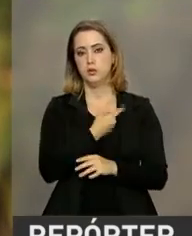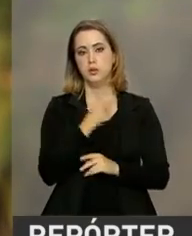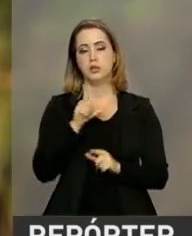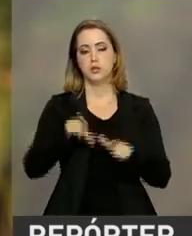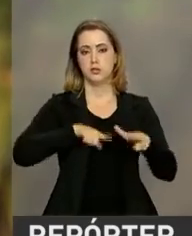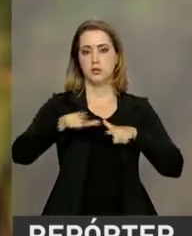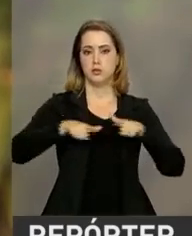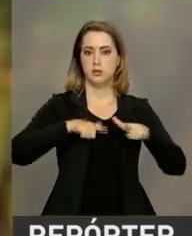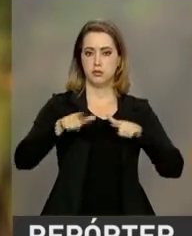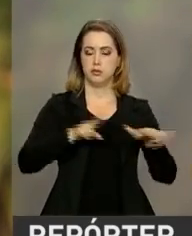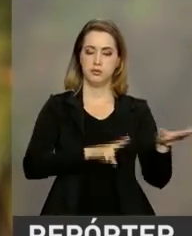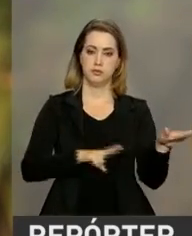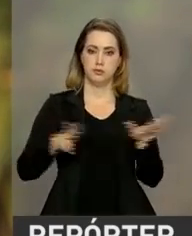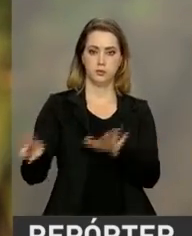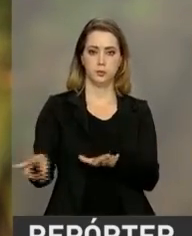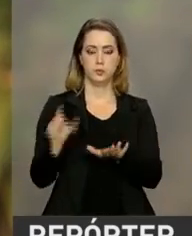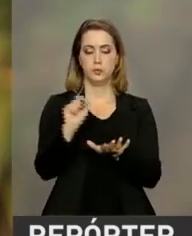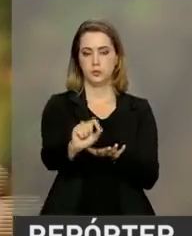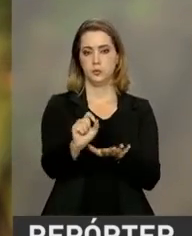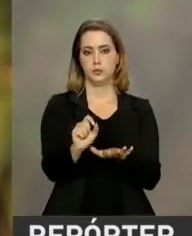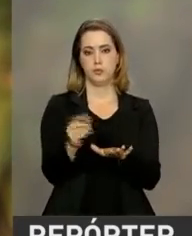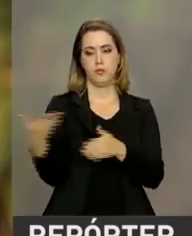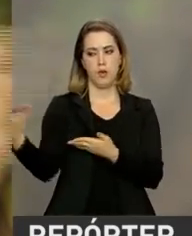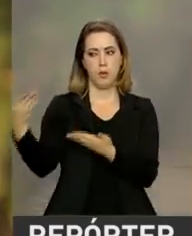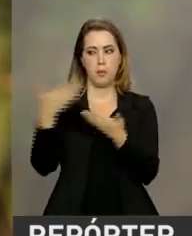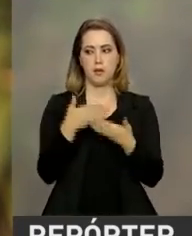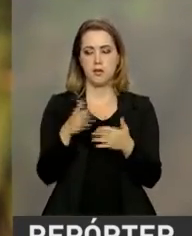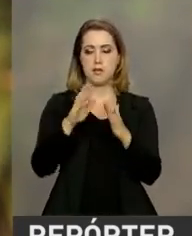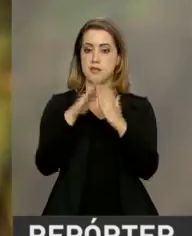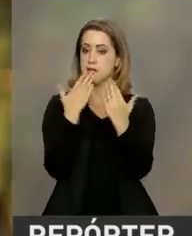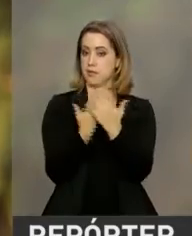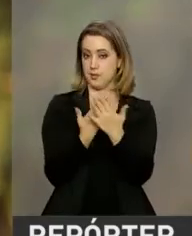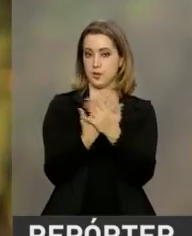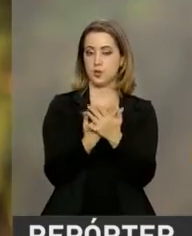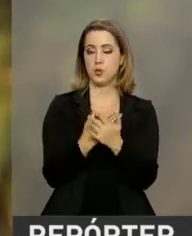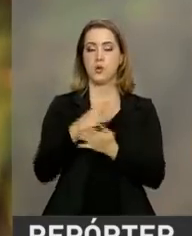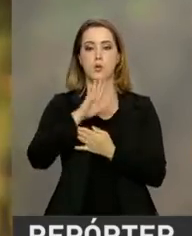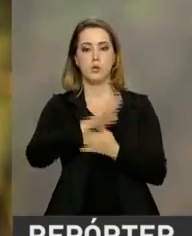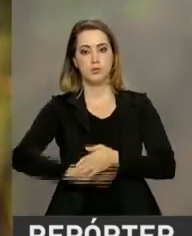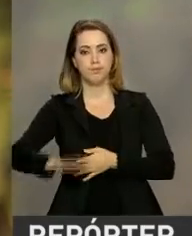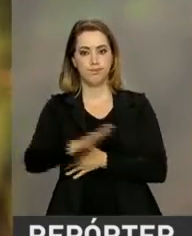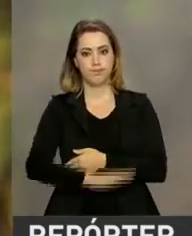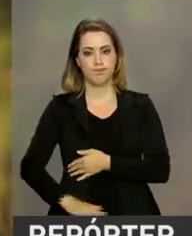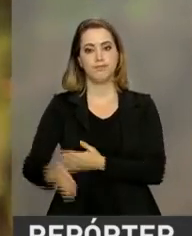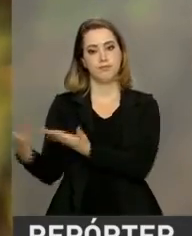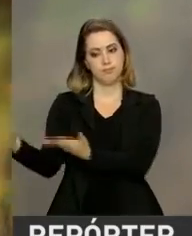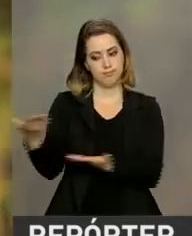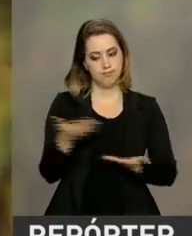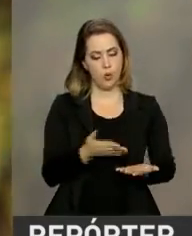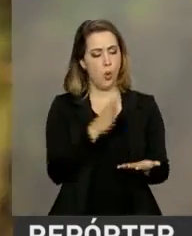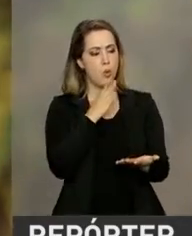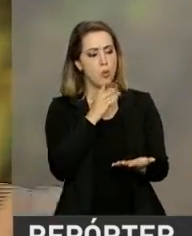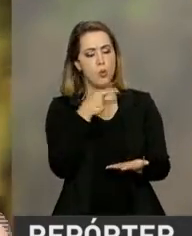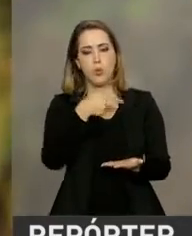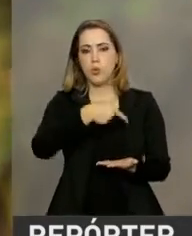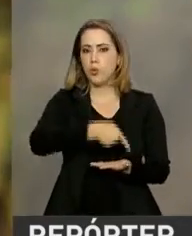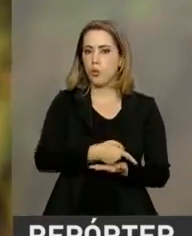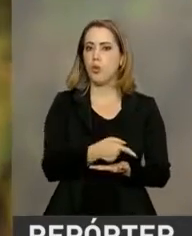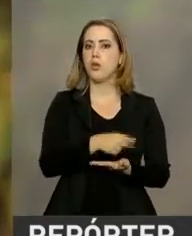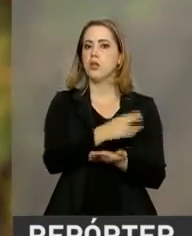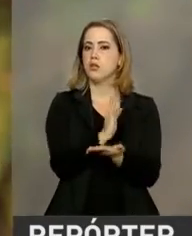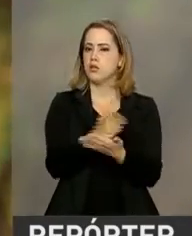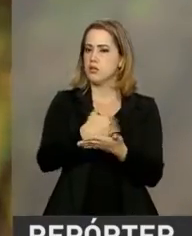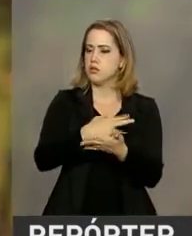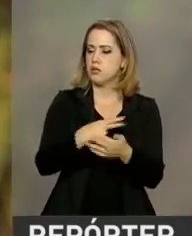durante a semana de ciência e tecnologia para trazer as escolas para trazer as crianças para conhecerem as hortaliças